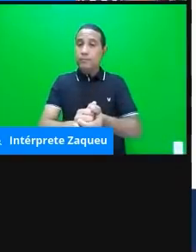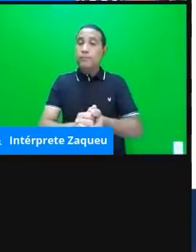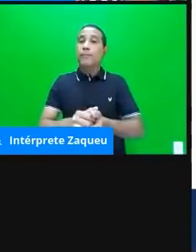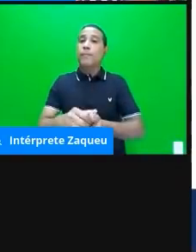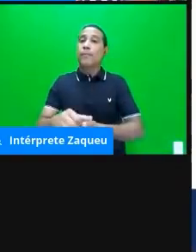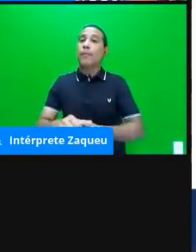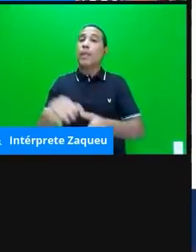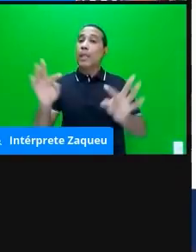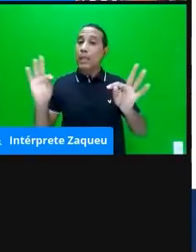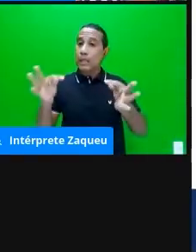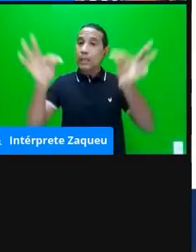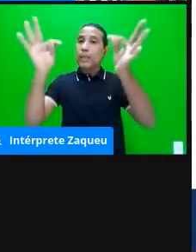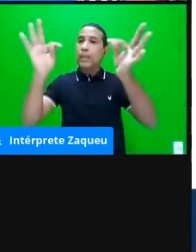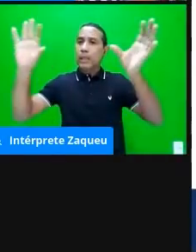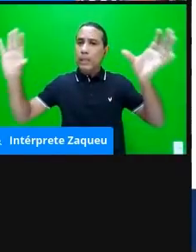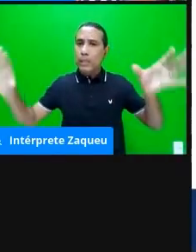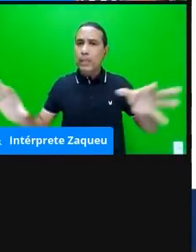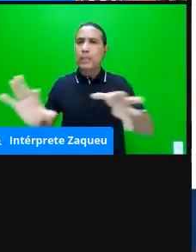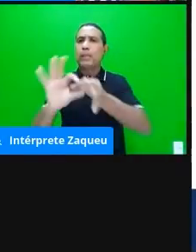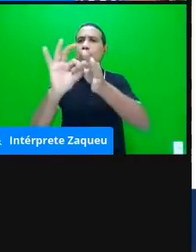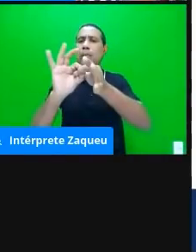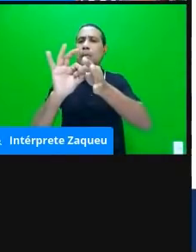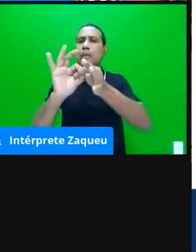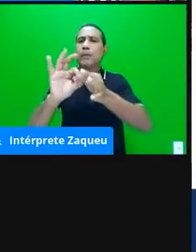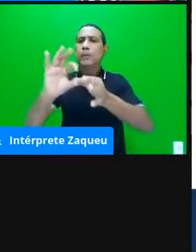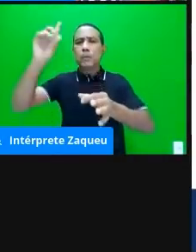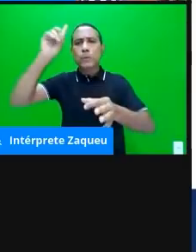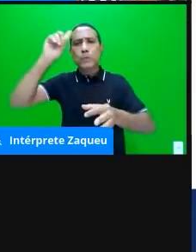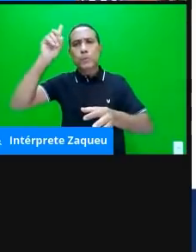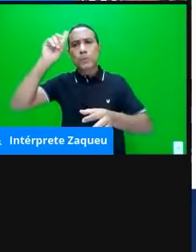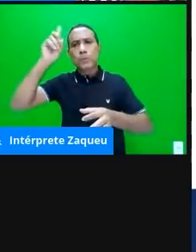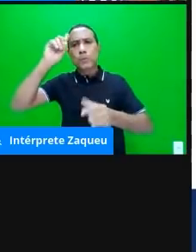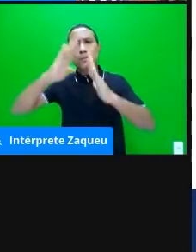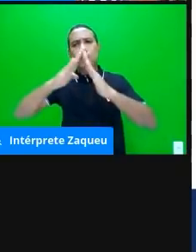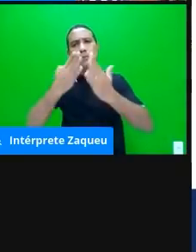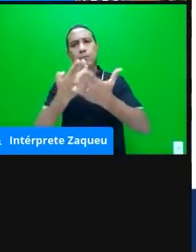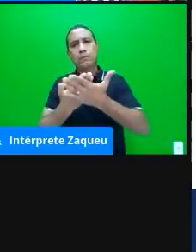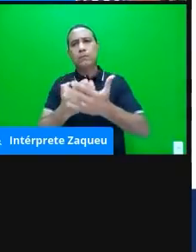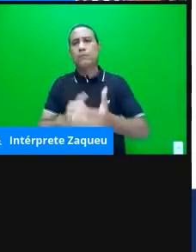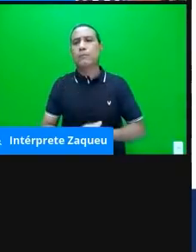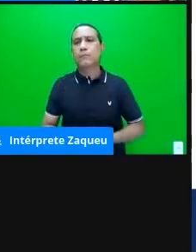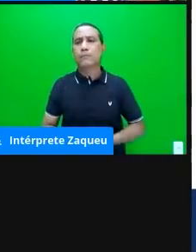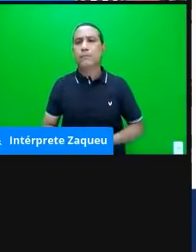estão incorporadas às rotinas escolares. Próximo.